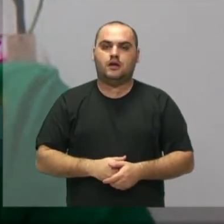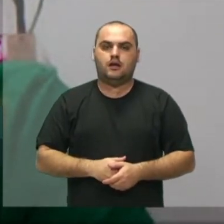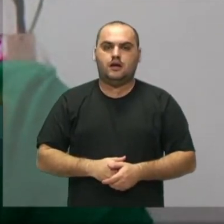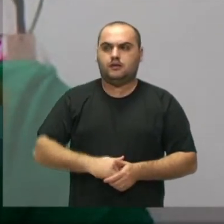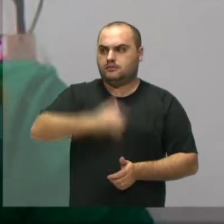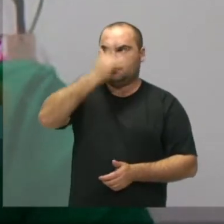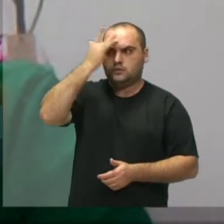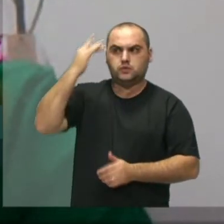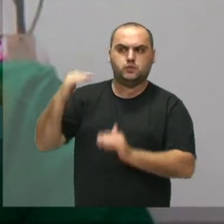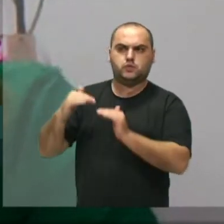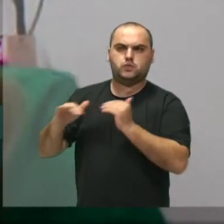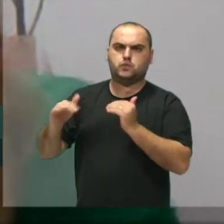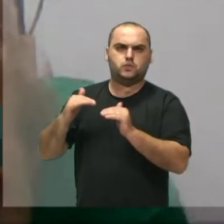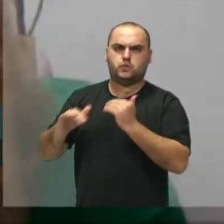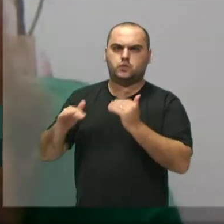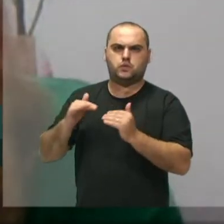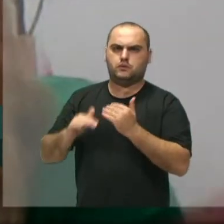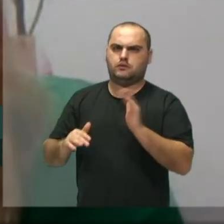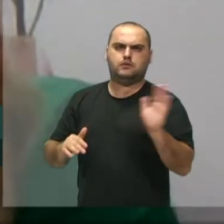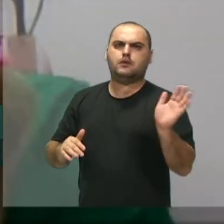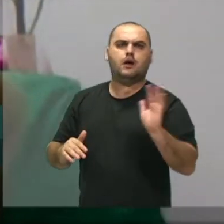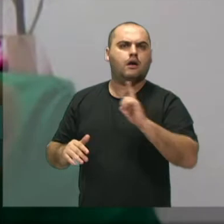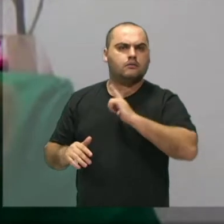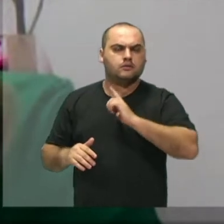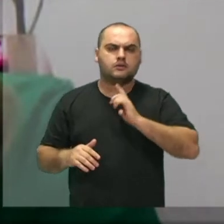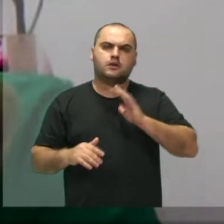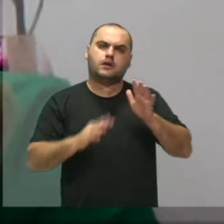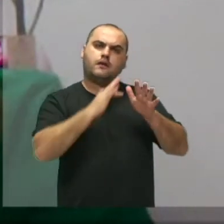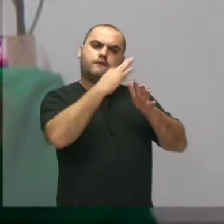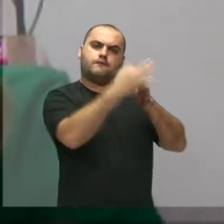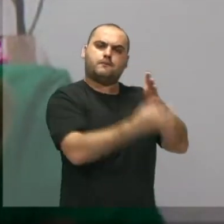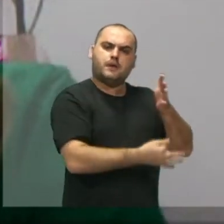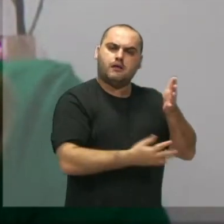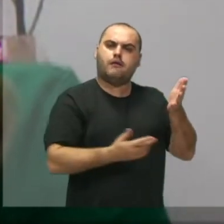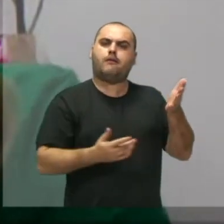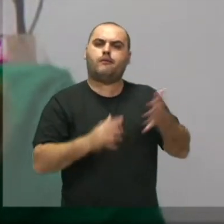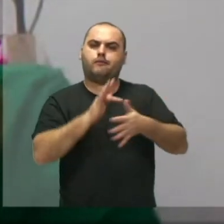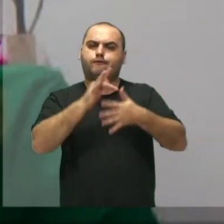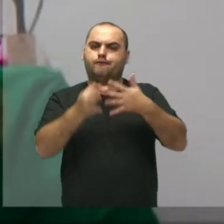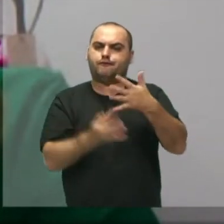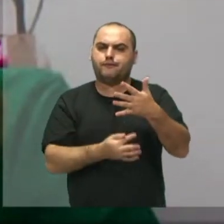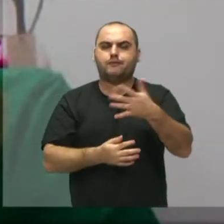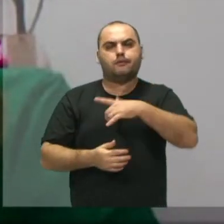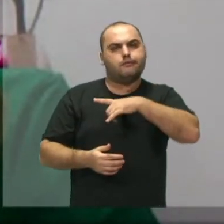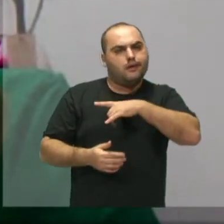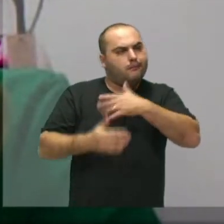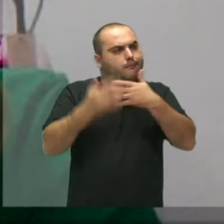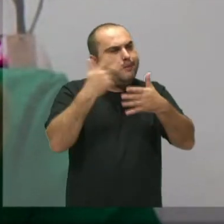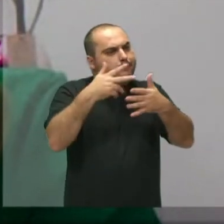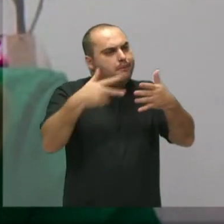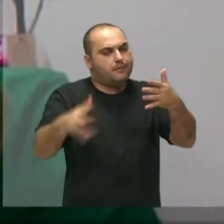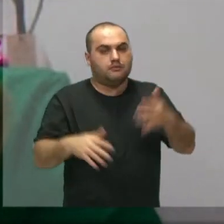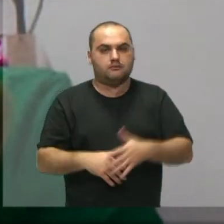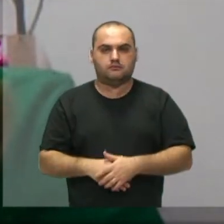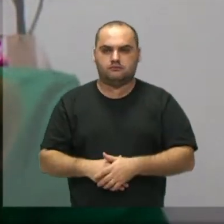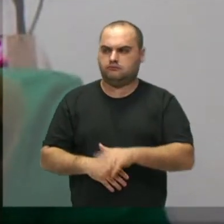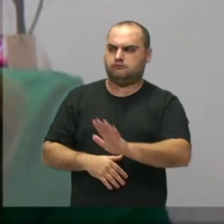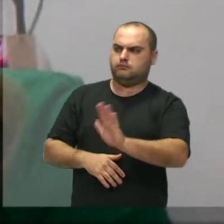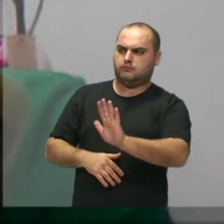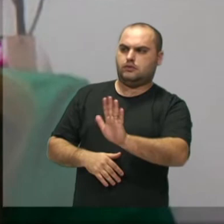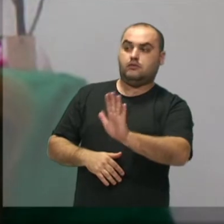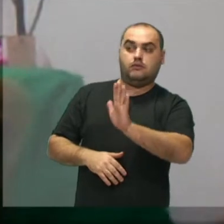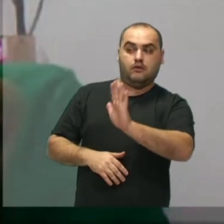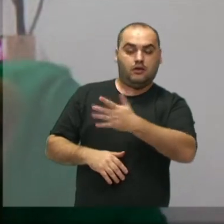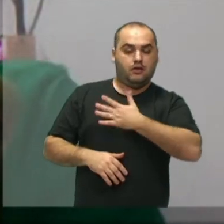eram muito a favor, porque entendiam, que tem a Fundação de Esporte já, né? E eu sempre falei assim que a